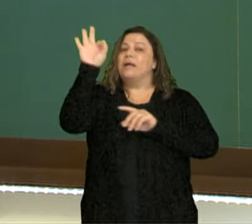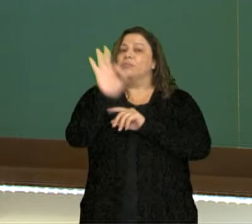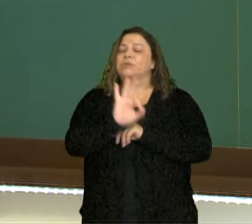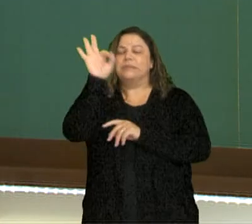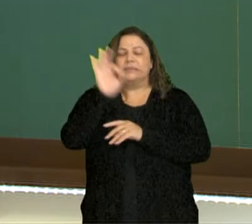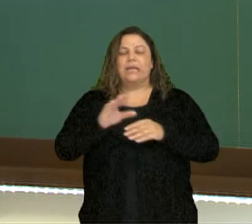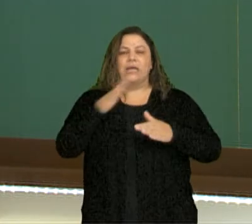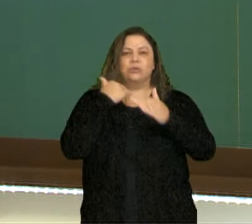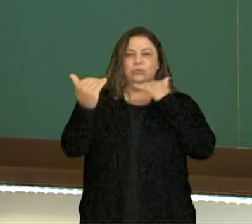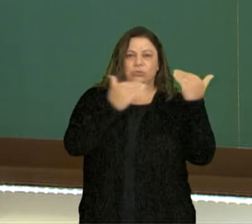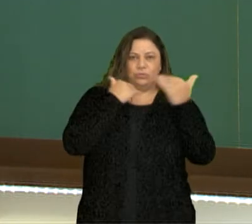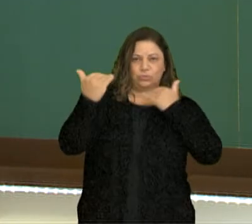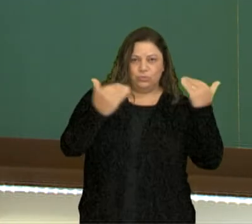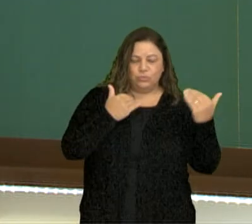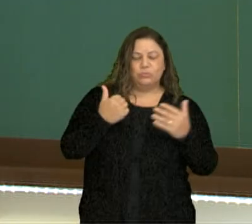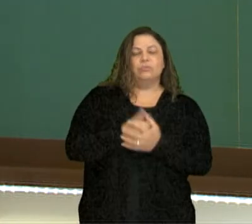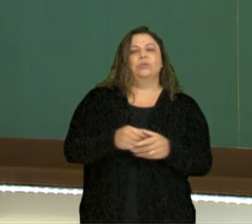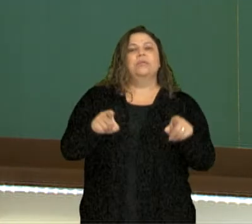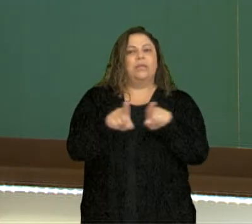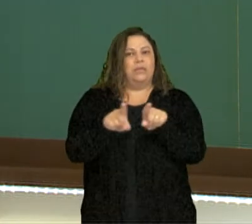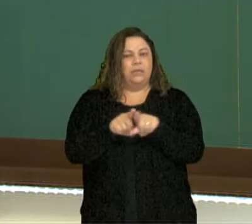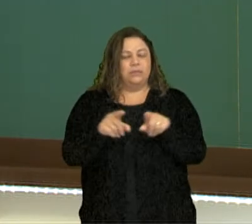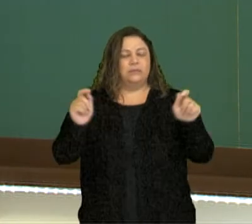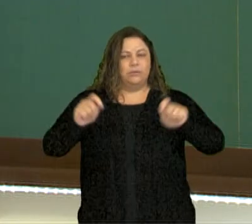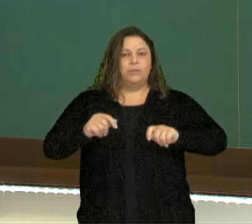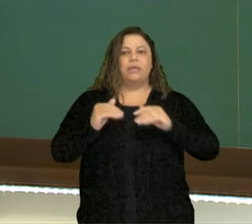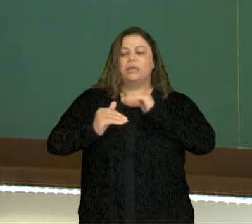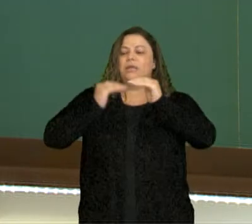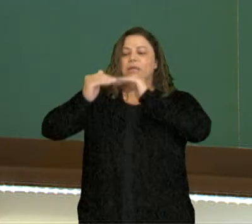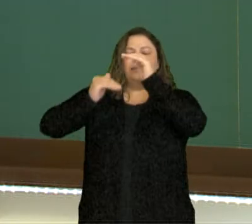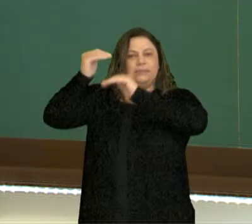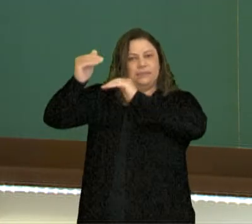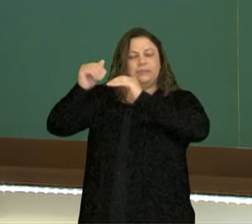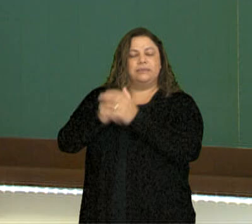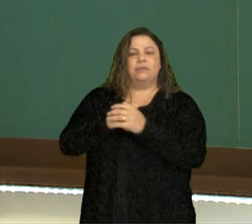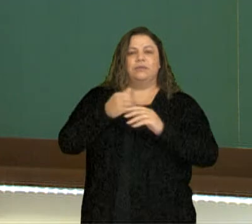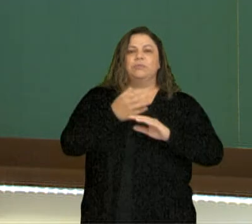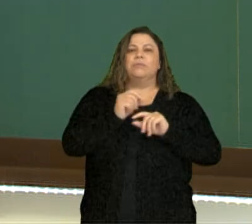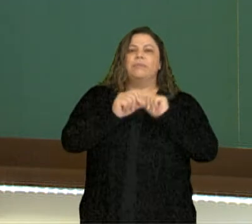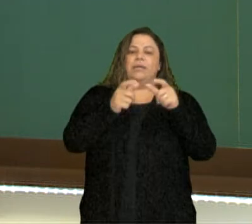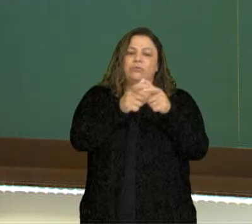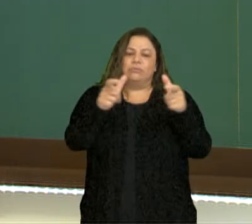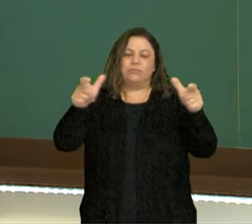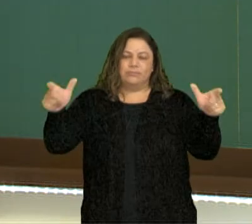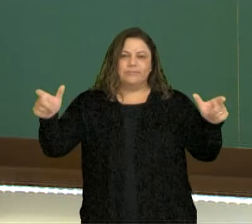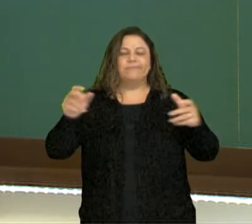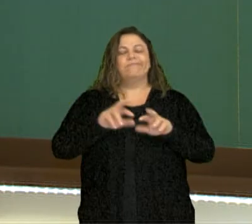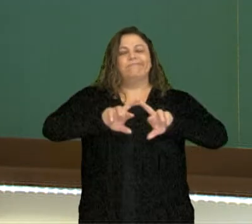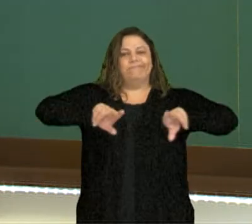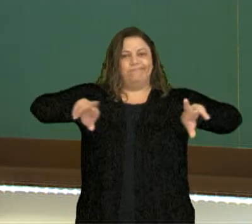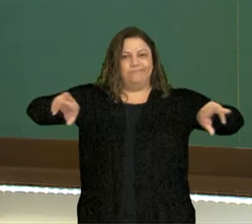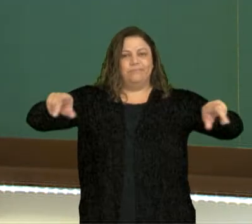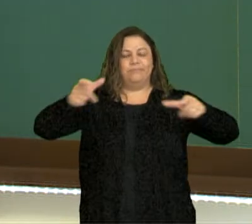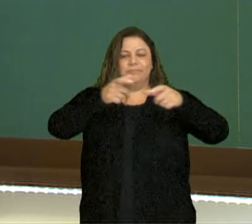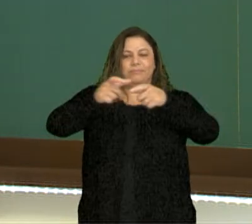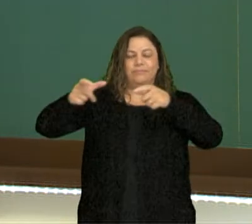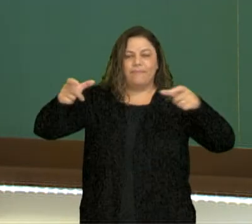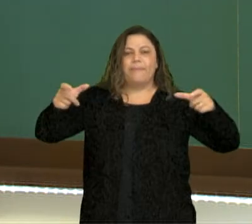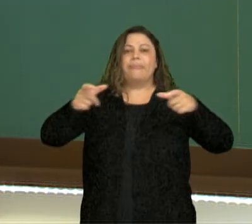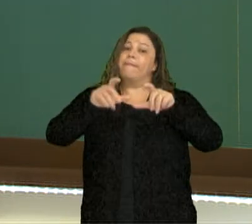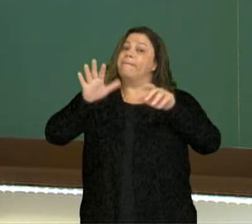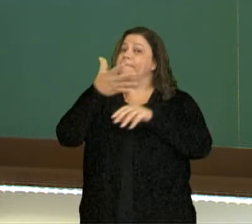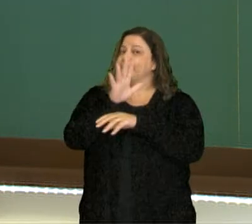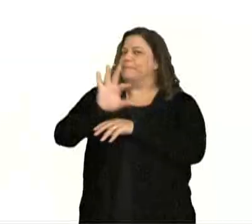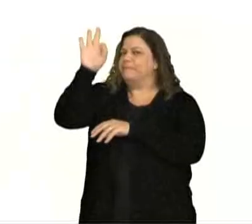ou seja, índice de óbitos, ok? Crescimento vegetativo, que é o crescimento vegetativo? Quanto em